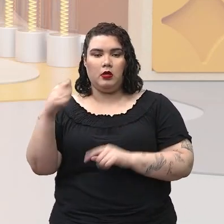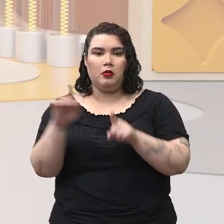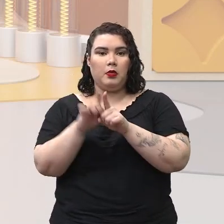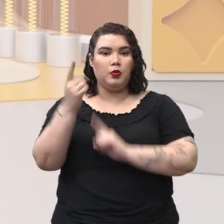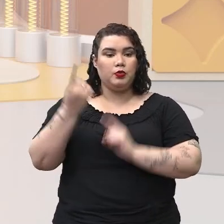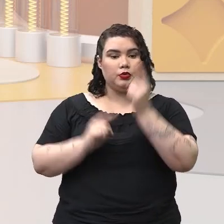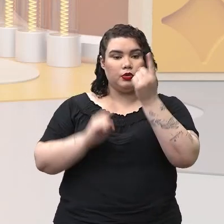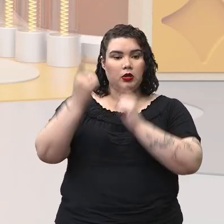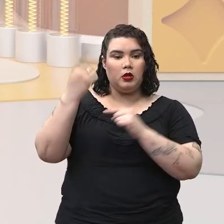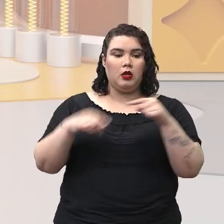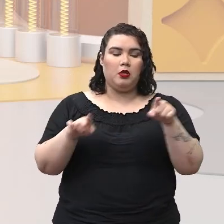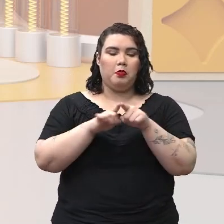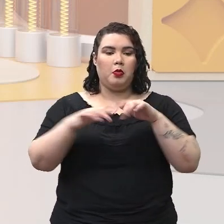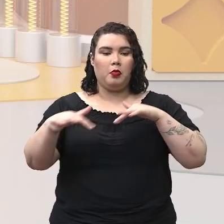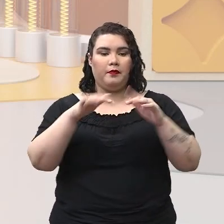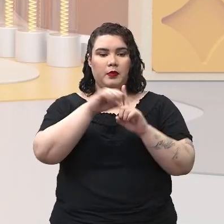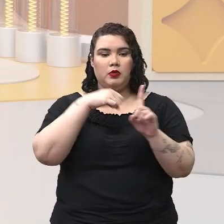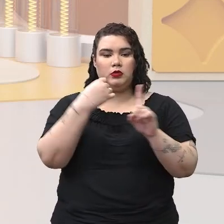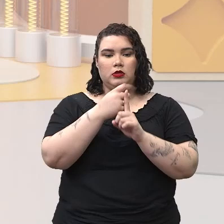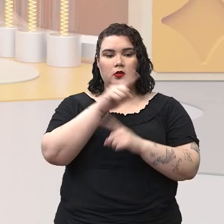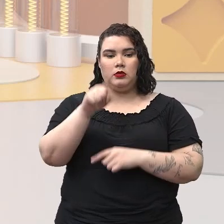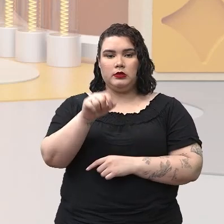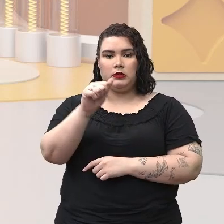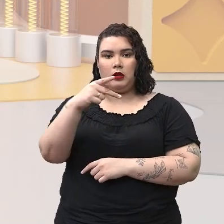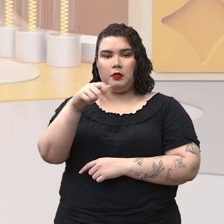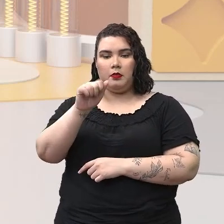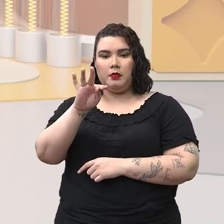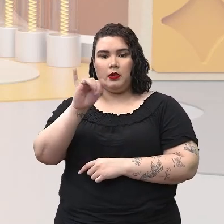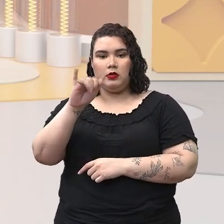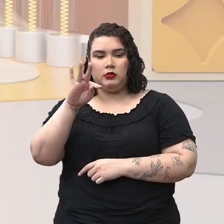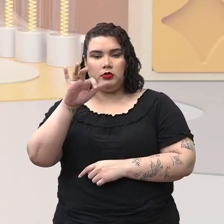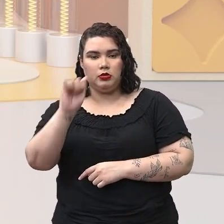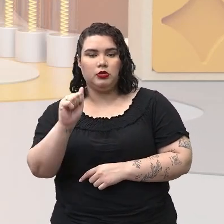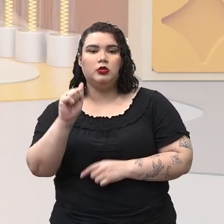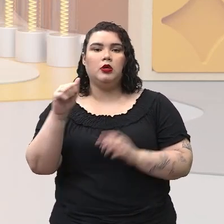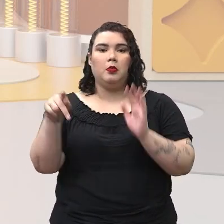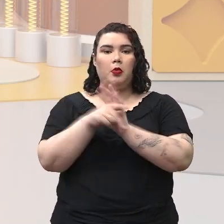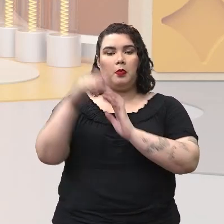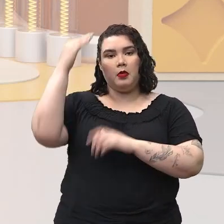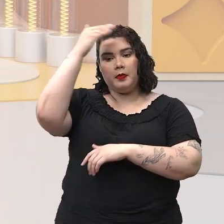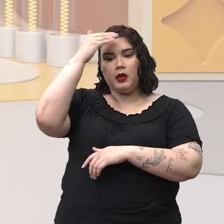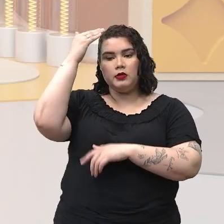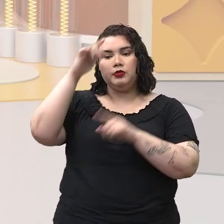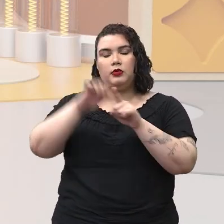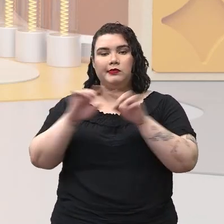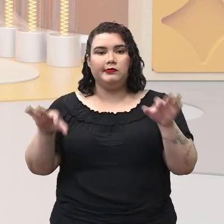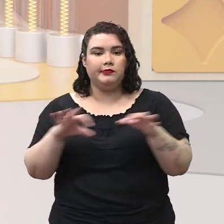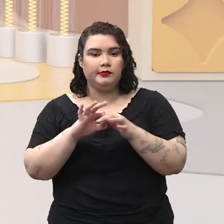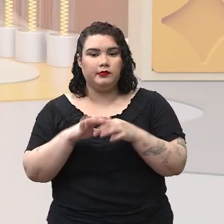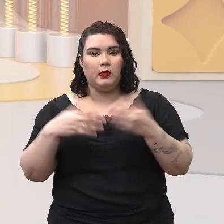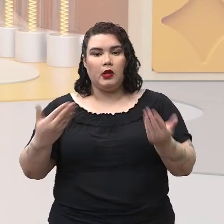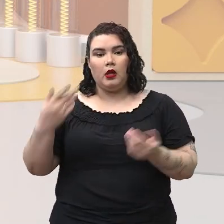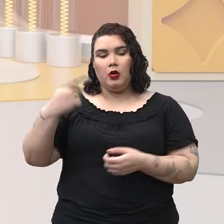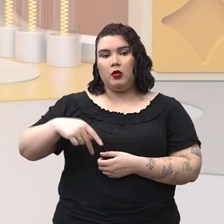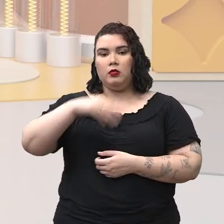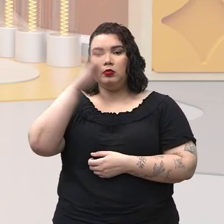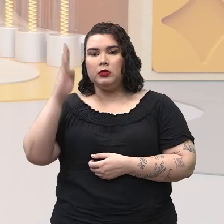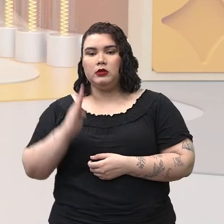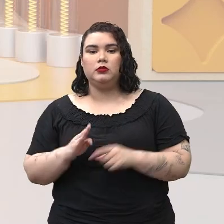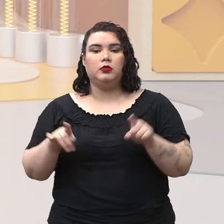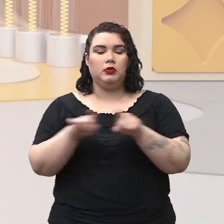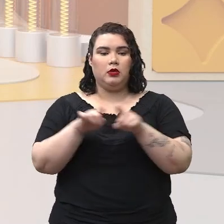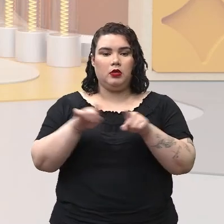também, o Movimento Zapatista no México, né, que também agregou essa questão indígena, e aqui no Brasil a gente tem também,